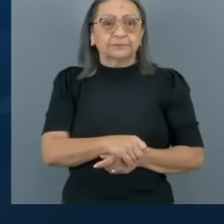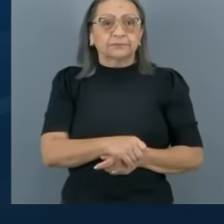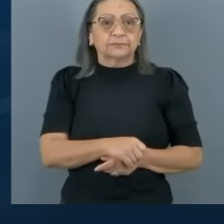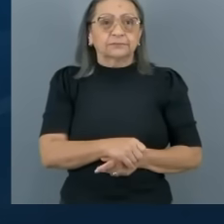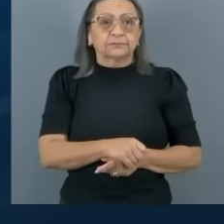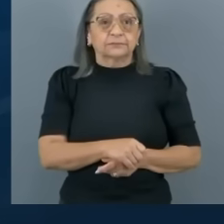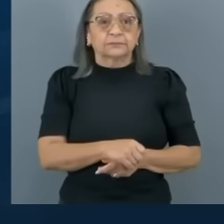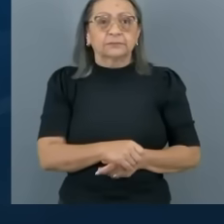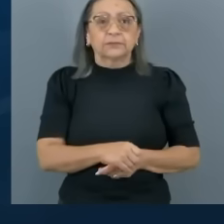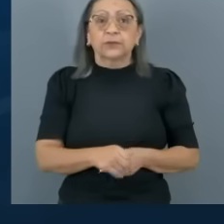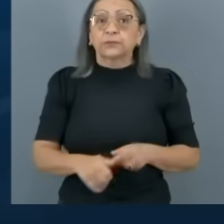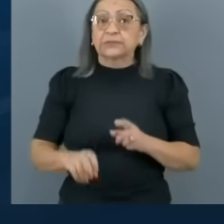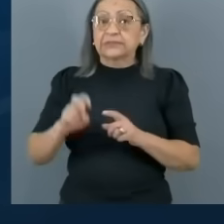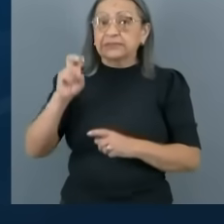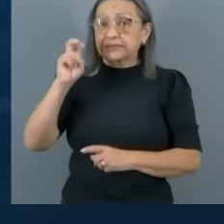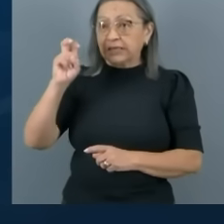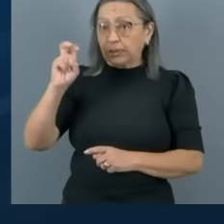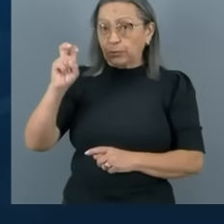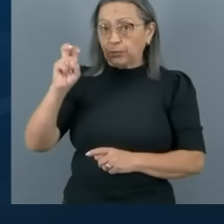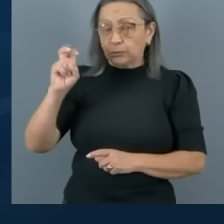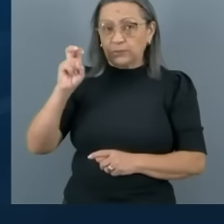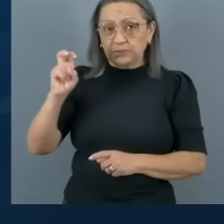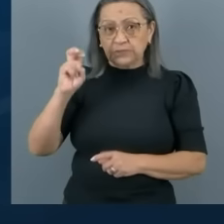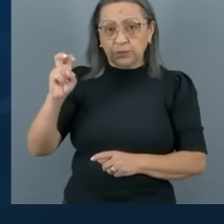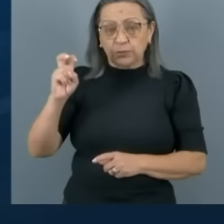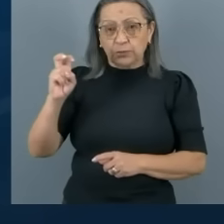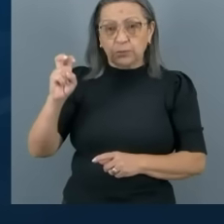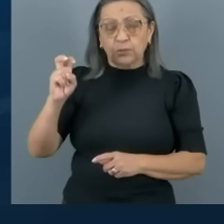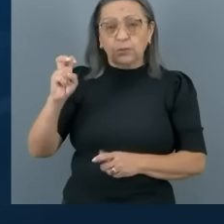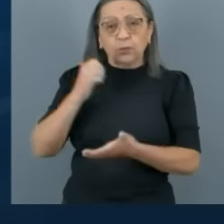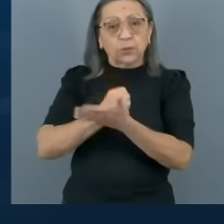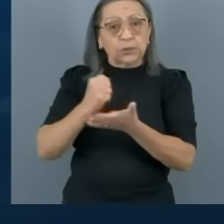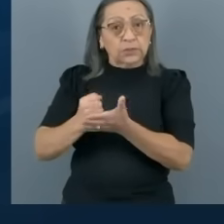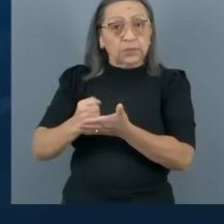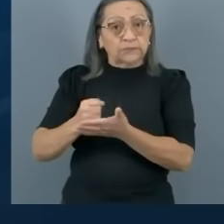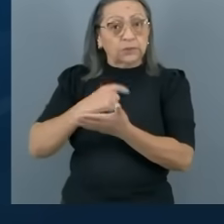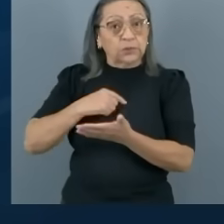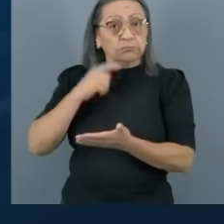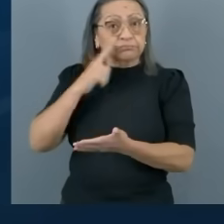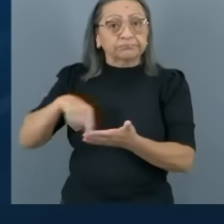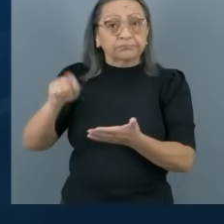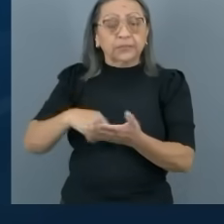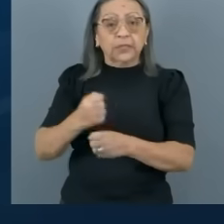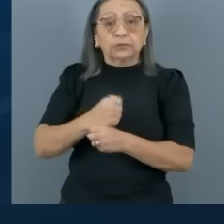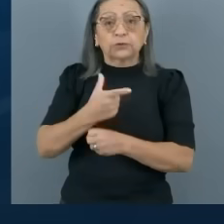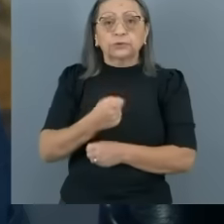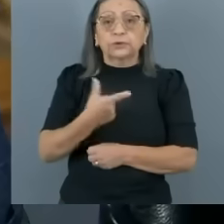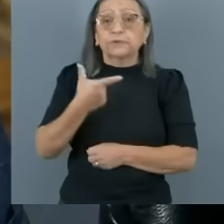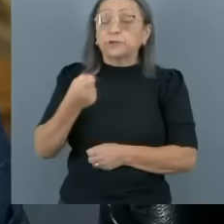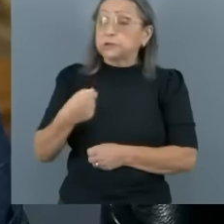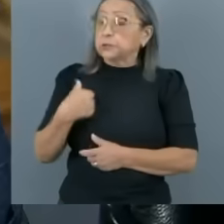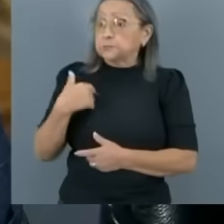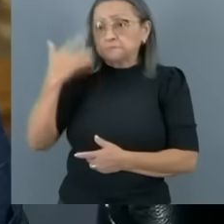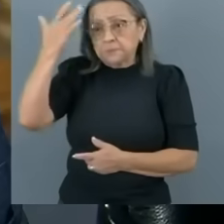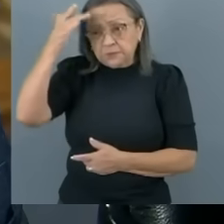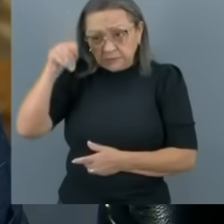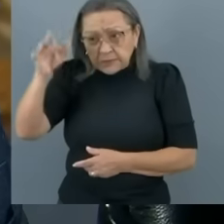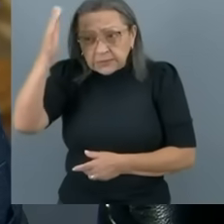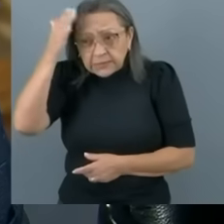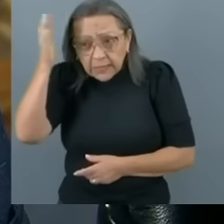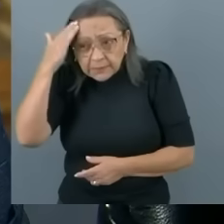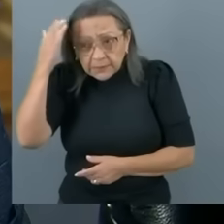5 ACTs foram rescindidos em 2020. Não sei se Vossa Excelência sabe, se informe na